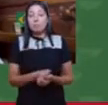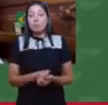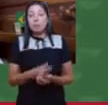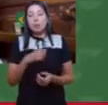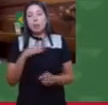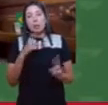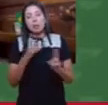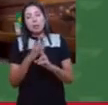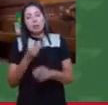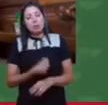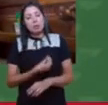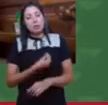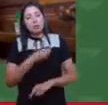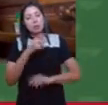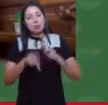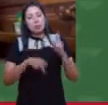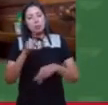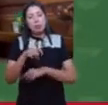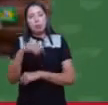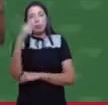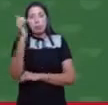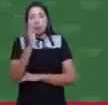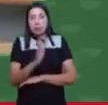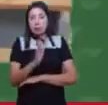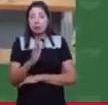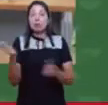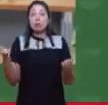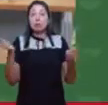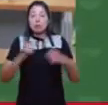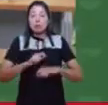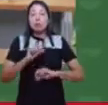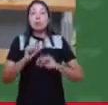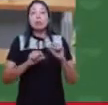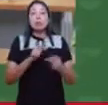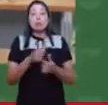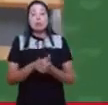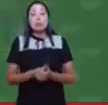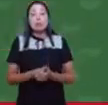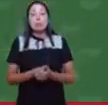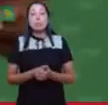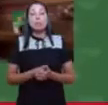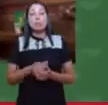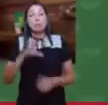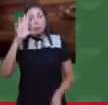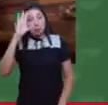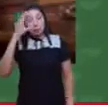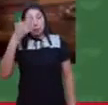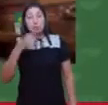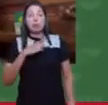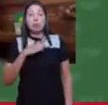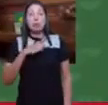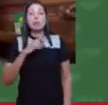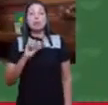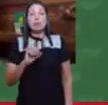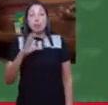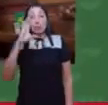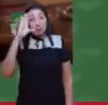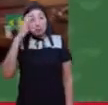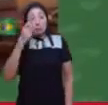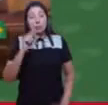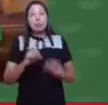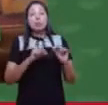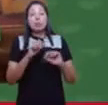tem a ver com a vida do povo brasileiro, né? Que é a capacidade de decidir e